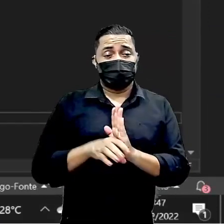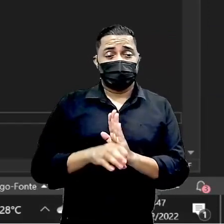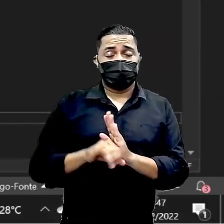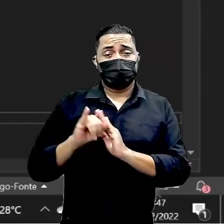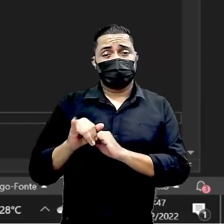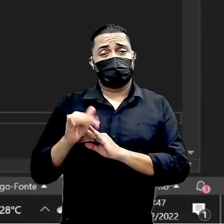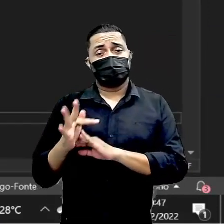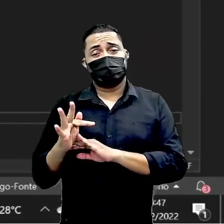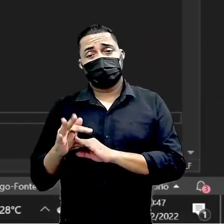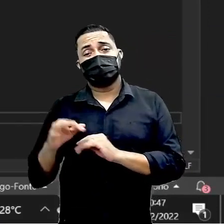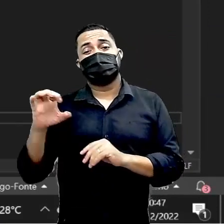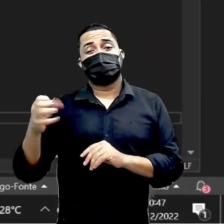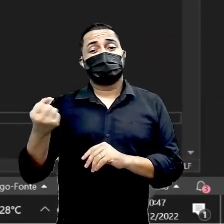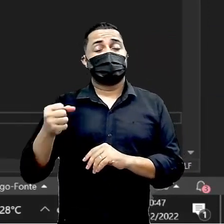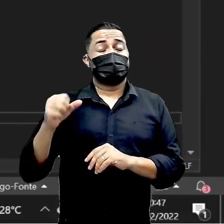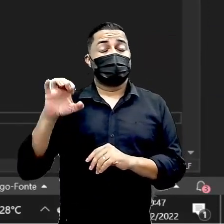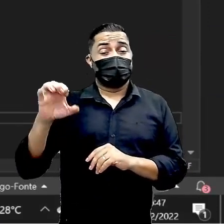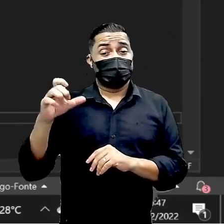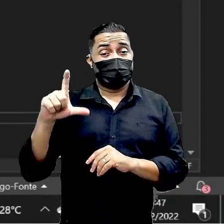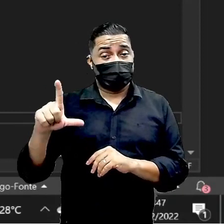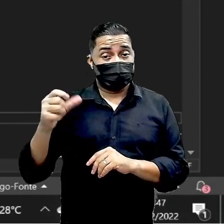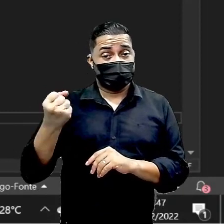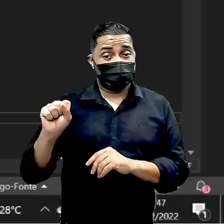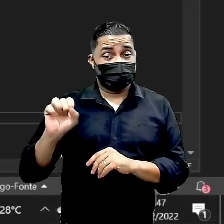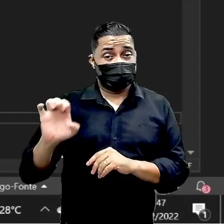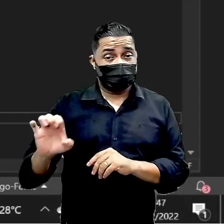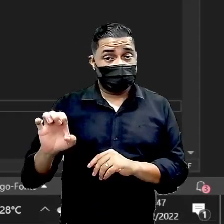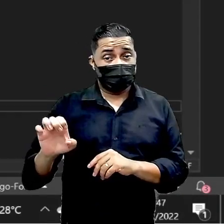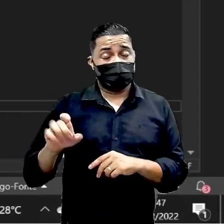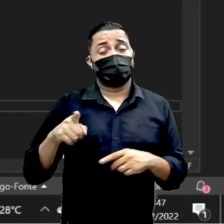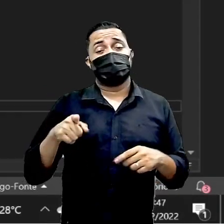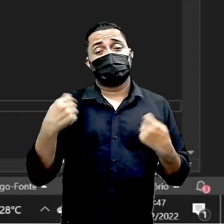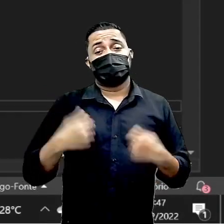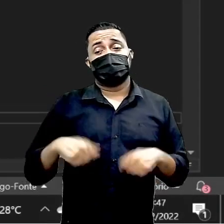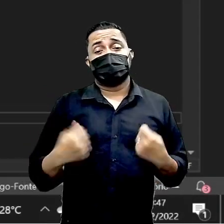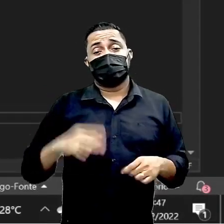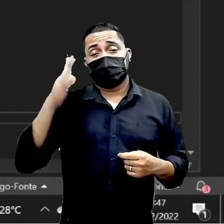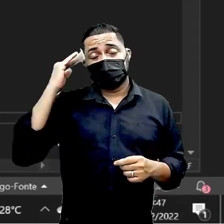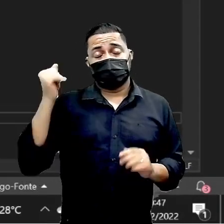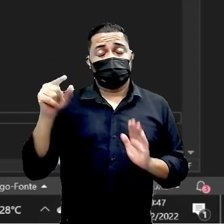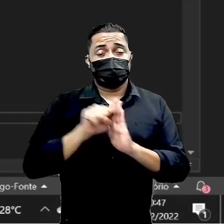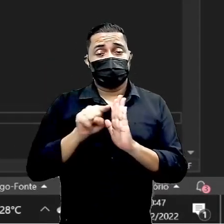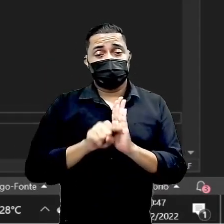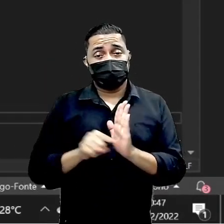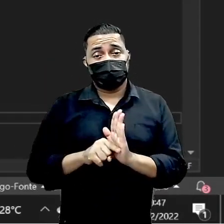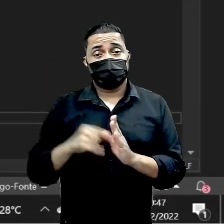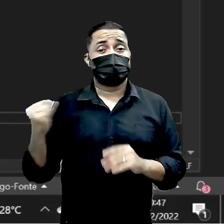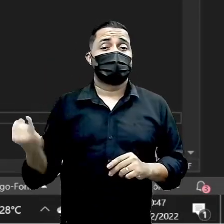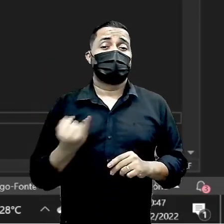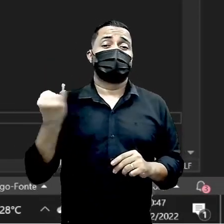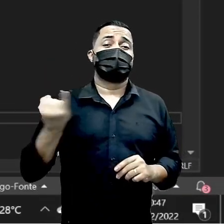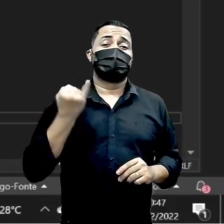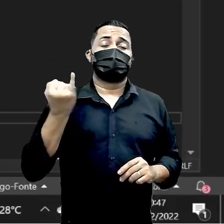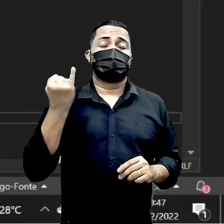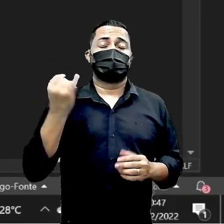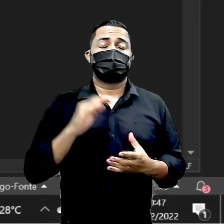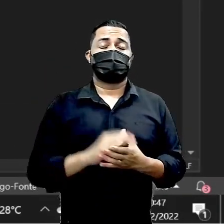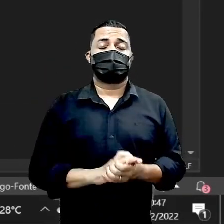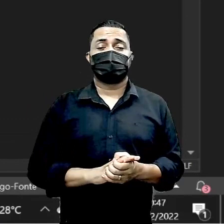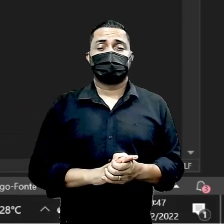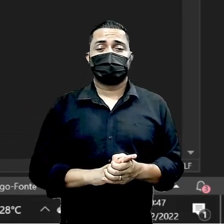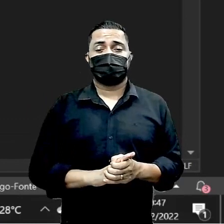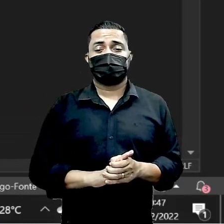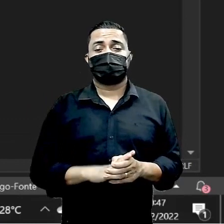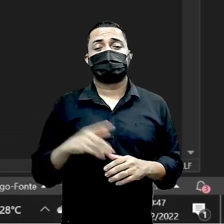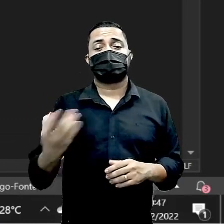ia fazendo. Isso. Então, né, você tem que saber aí a programação procedural, né? É importante que